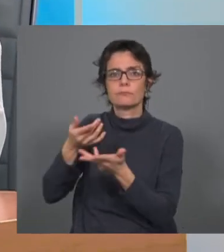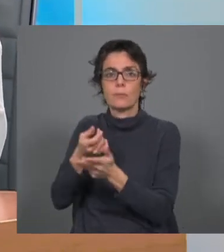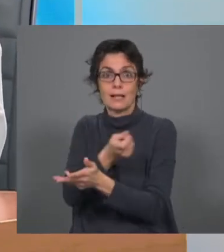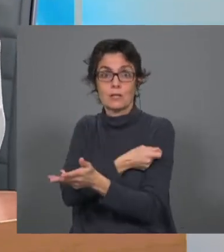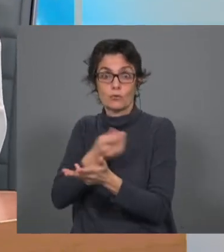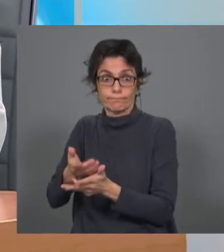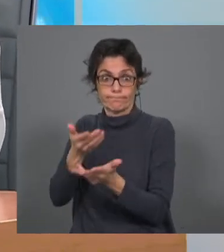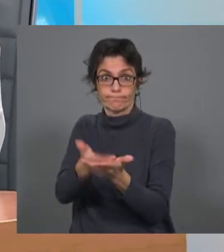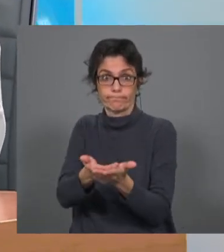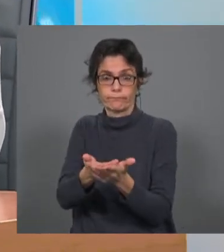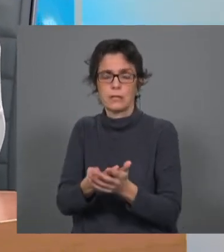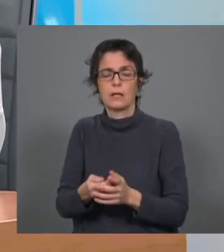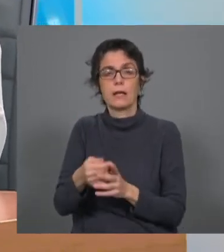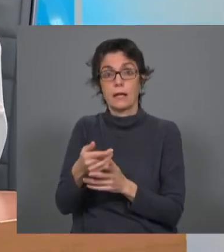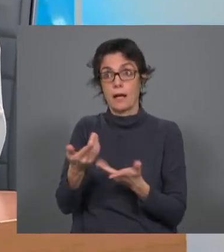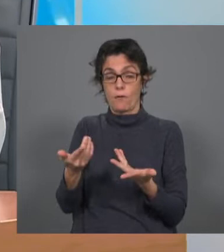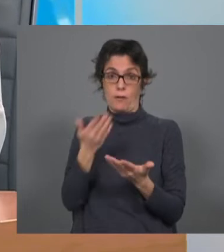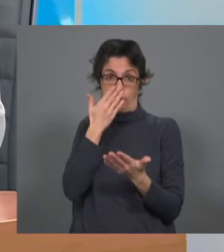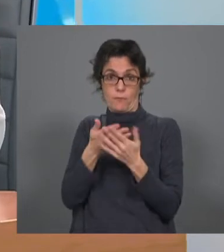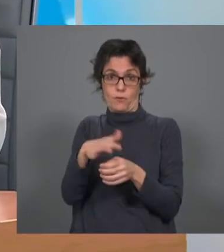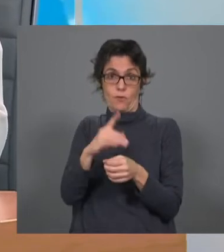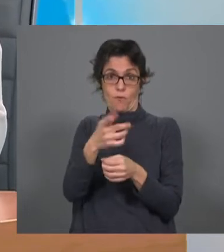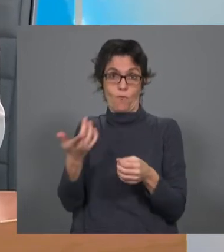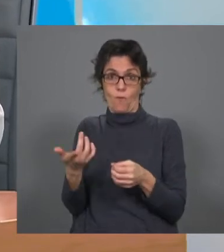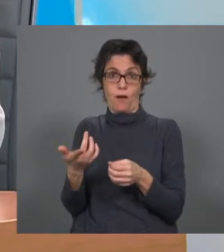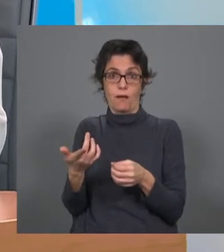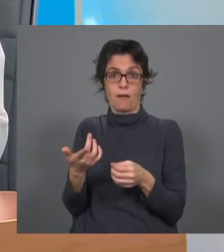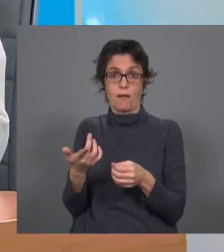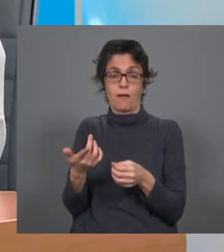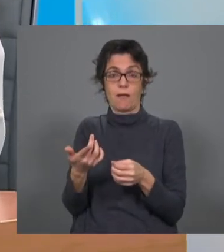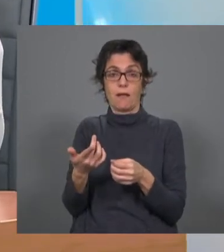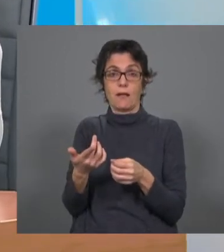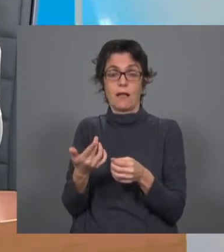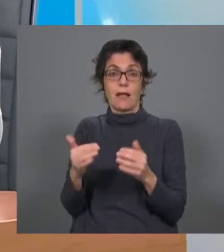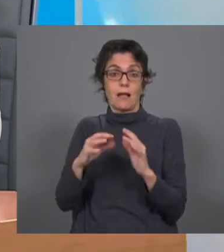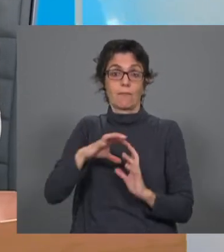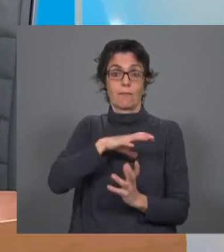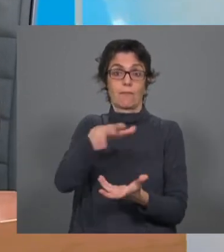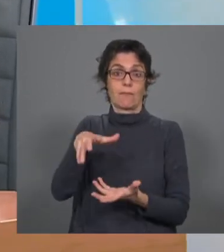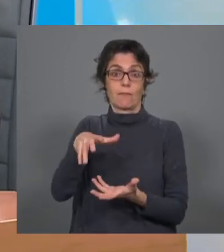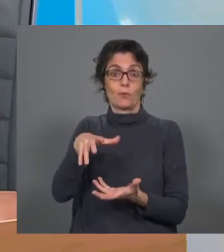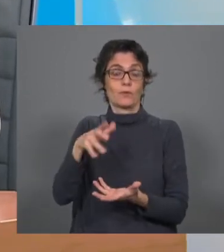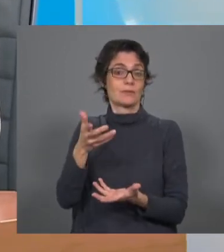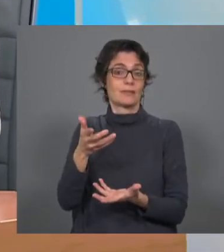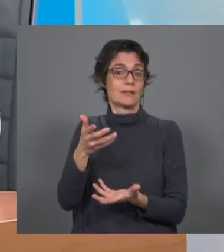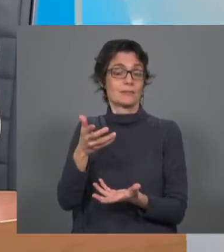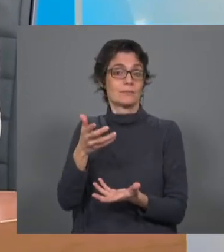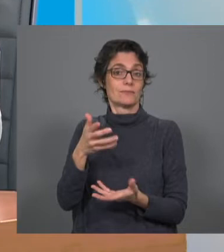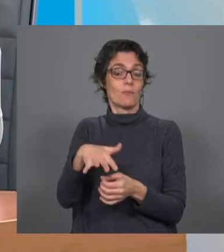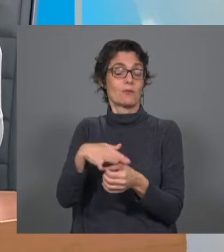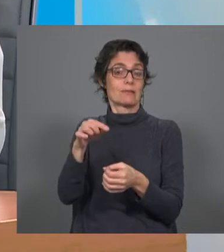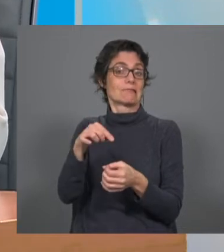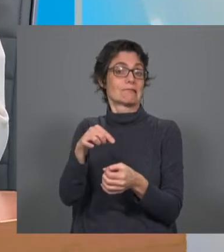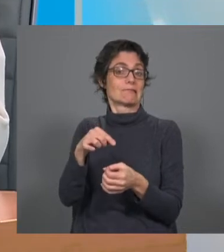vacinas e, de facto, estamos a assistir, se lermos isto a um nível global, estamos a assistir a uma situação